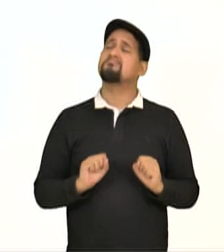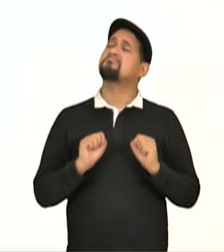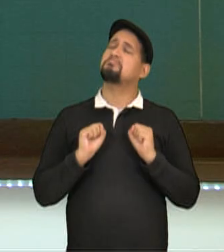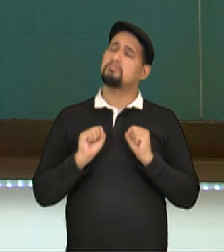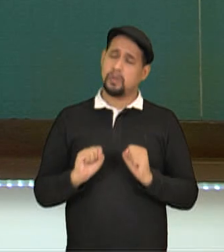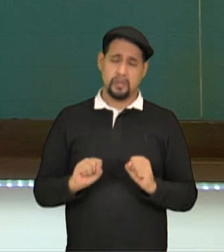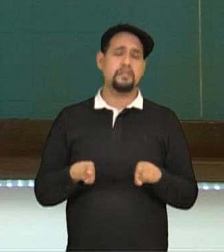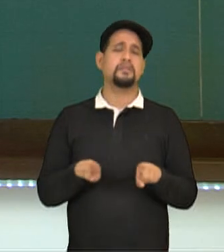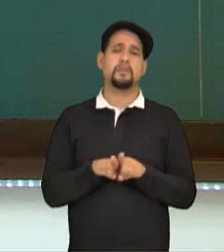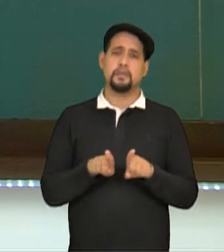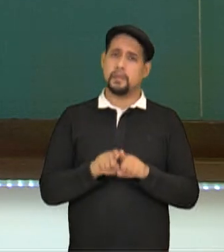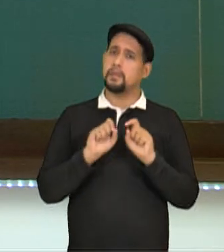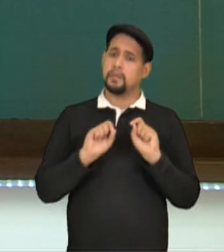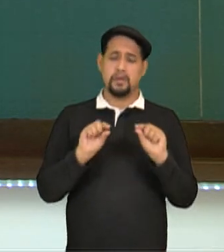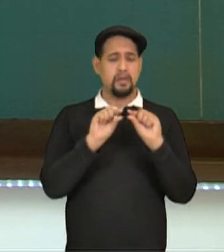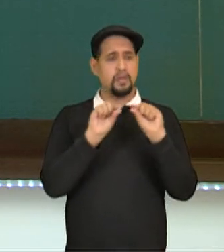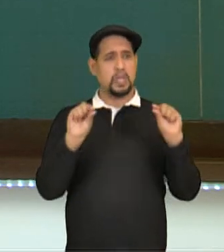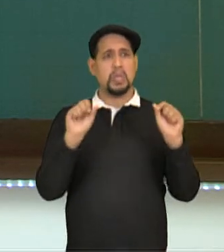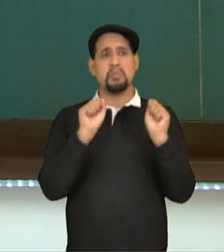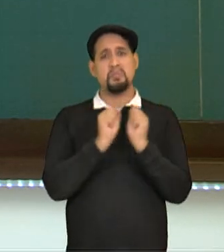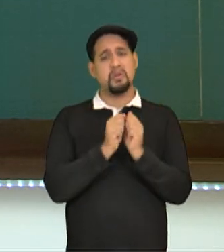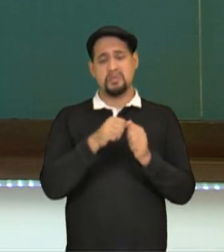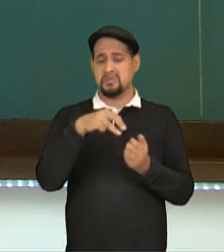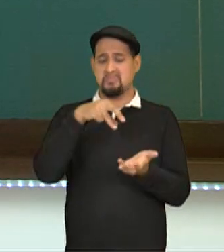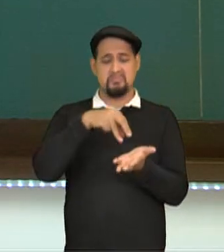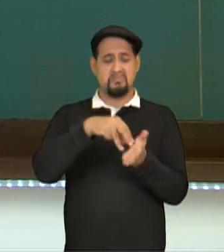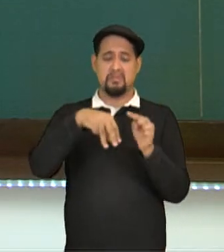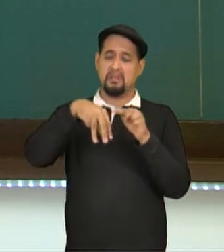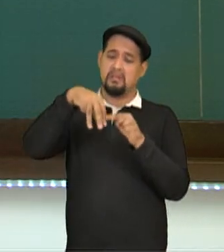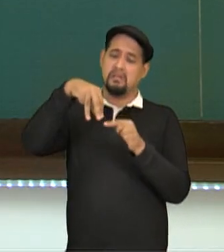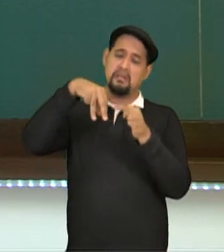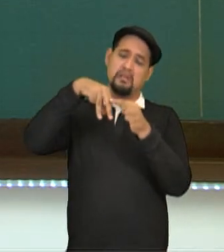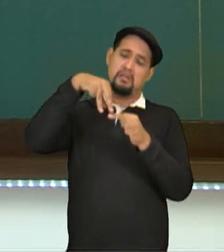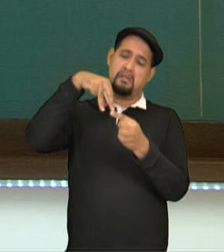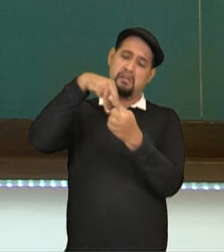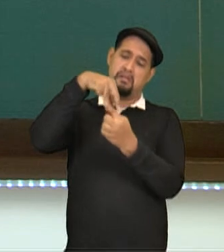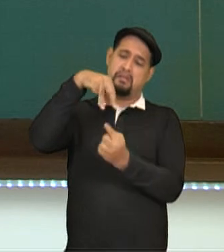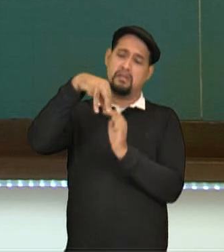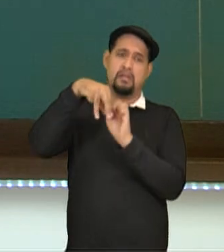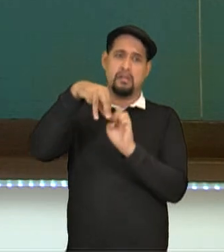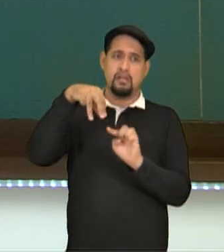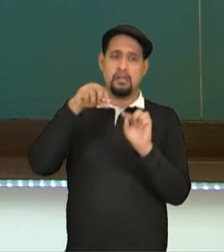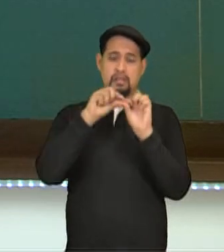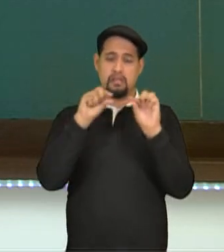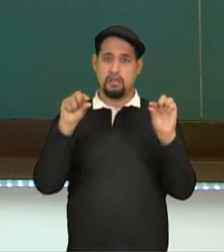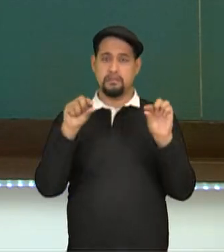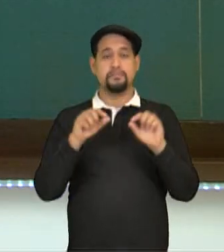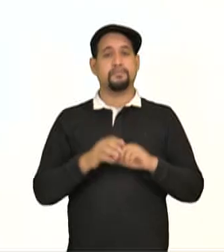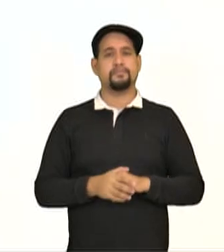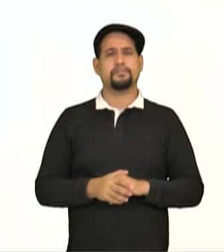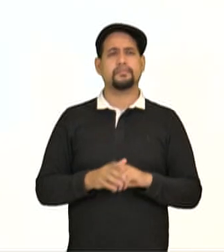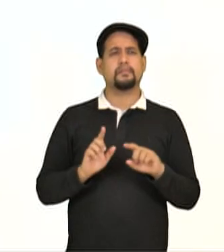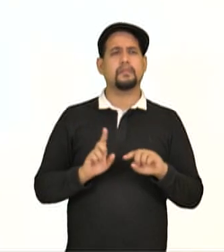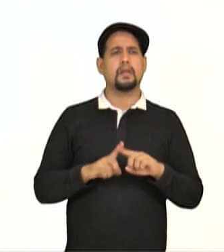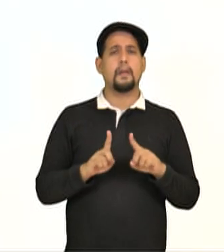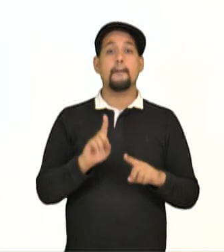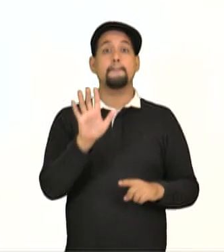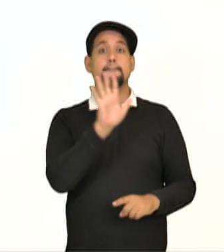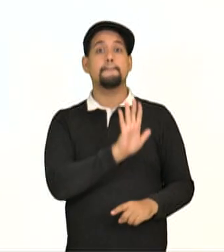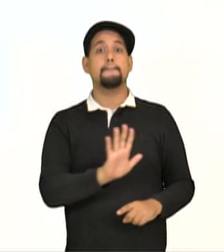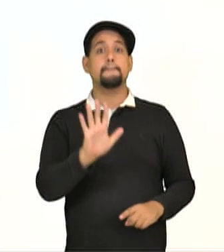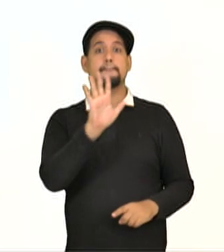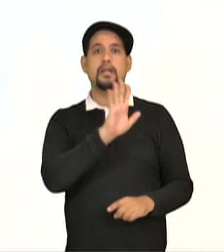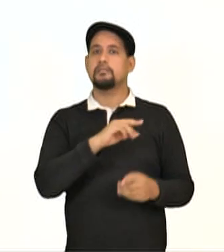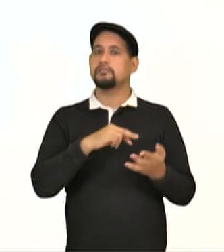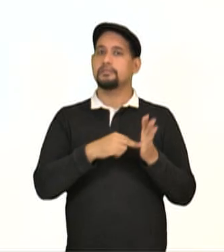Sim, podia ser aqui, podia ser esse pé aqui, certo? Me traz a ideia de ponto, certo? E a ideia de plano? O